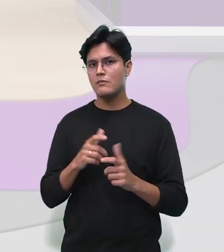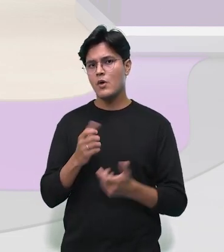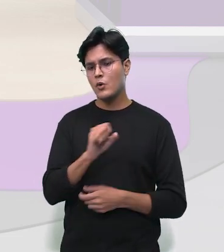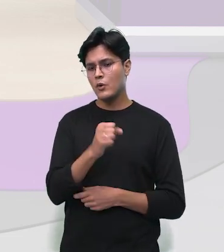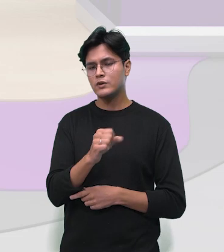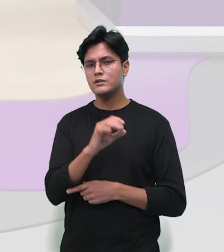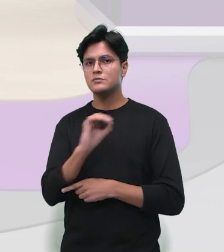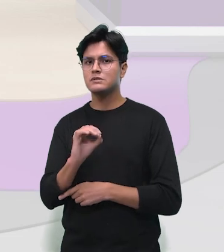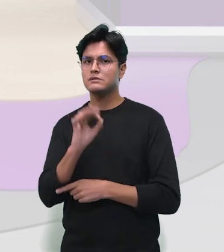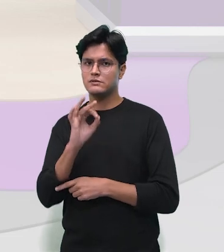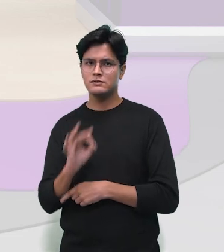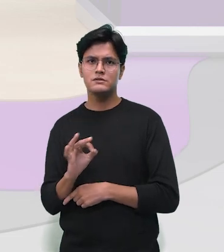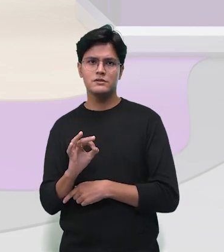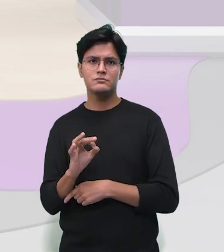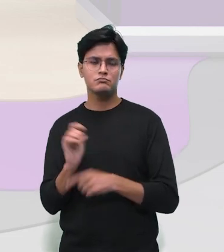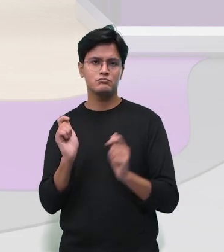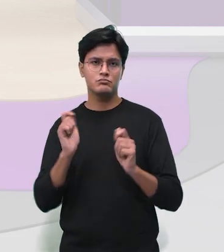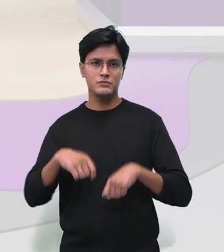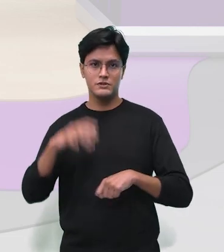tá?